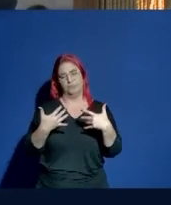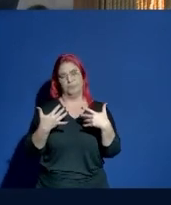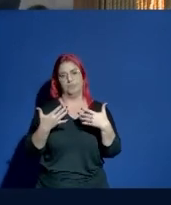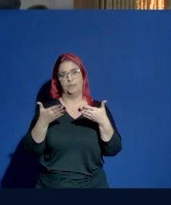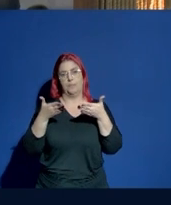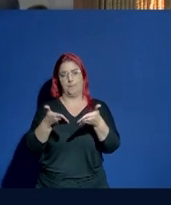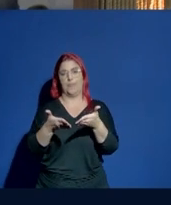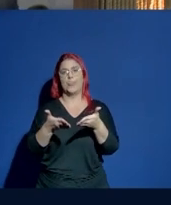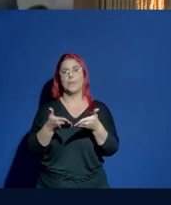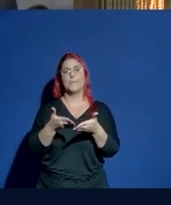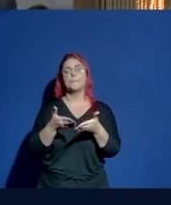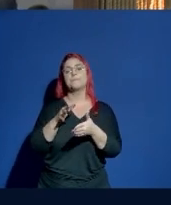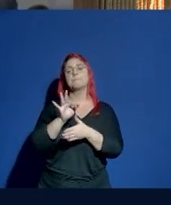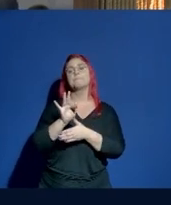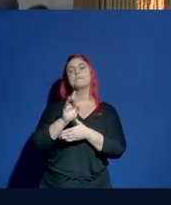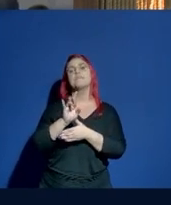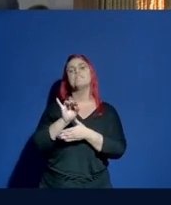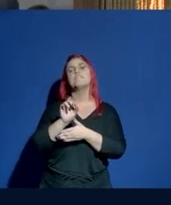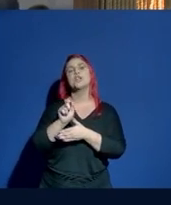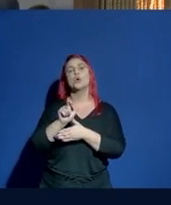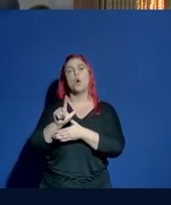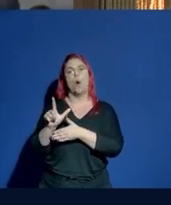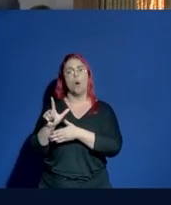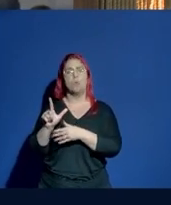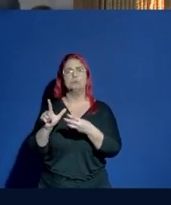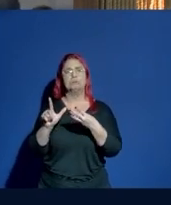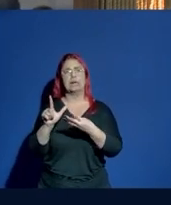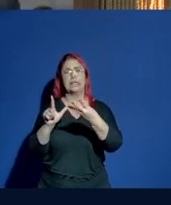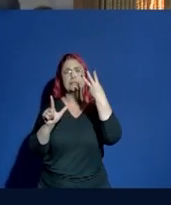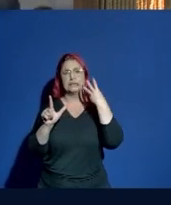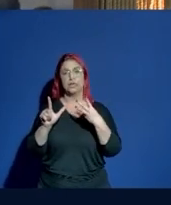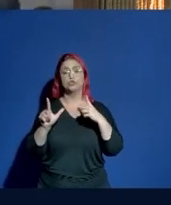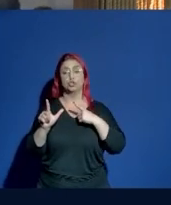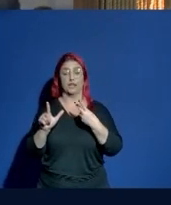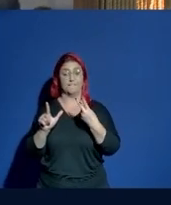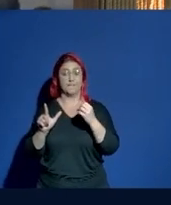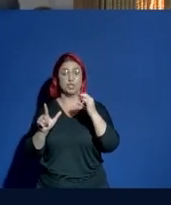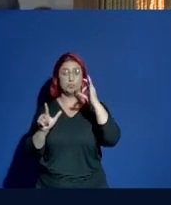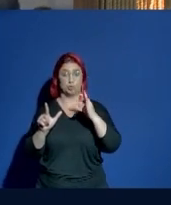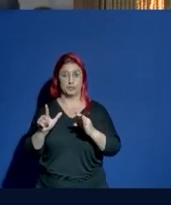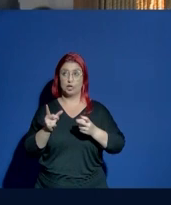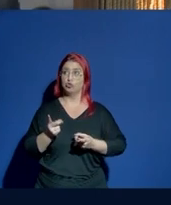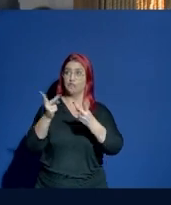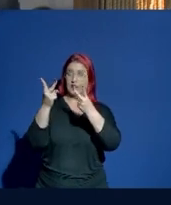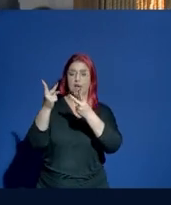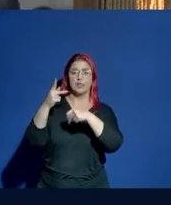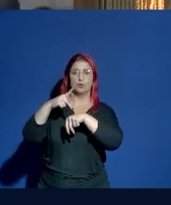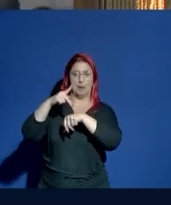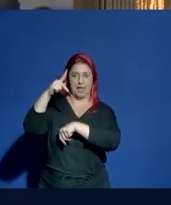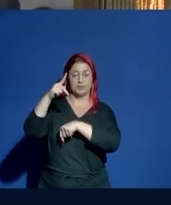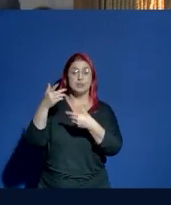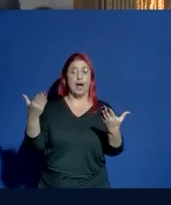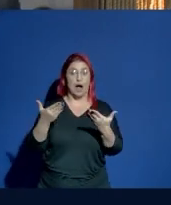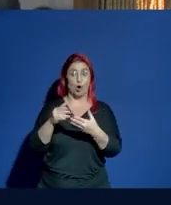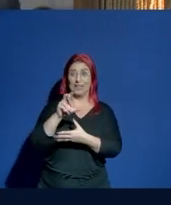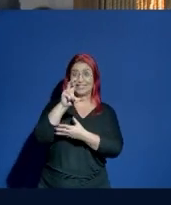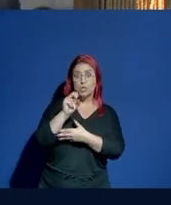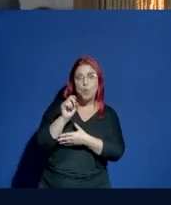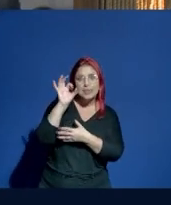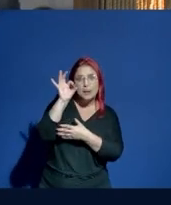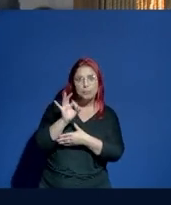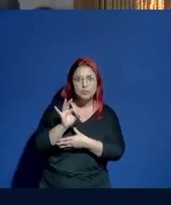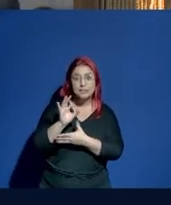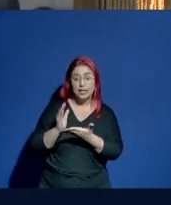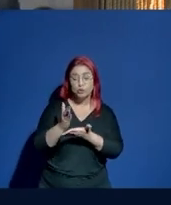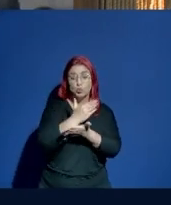caso da Frigol, há 3 anos atrás, nós tínhamos 20% de exportação, Hoje, 50% da nossa